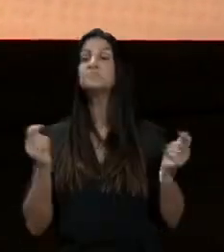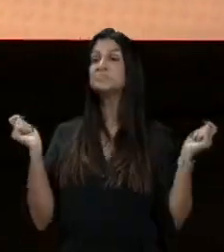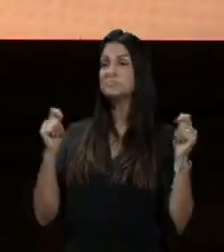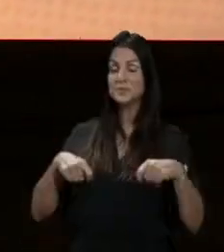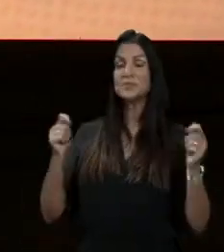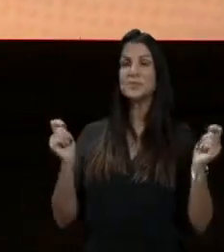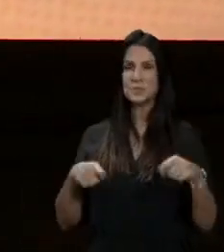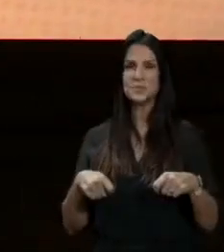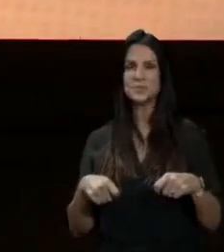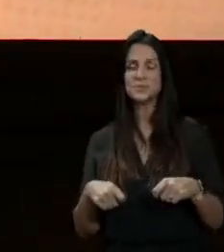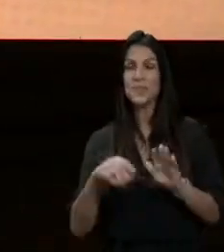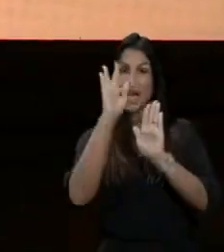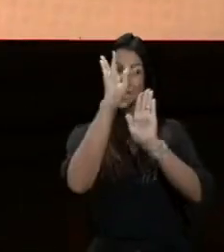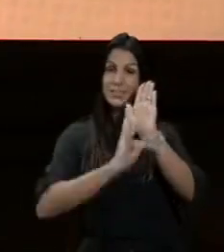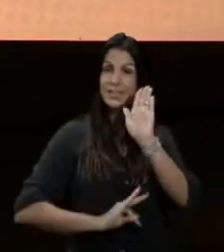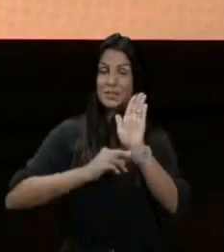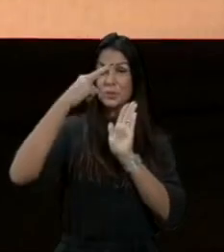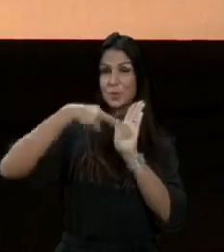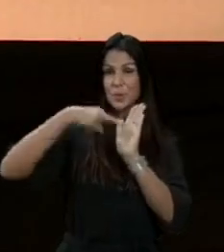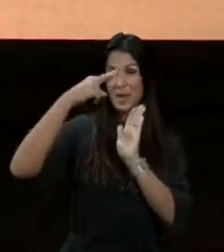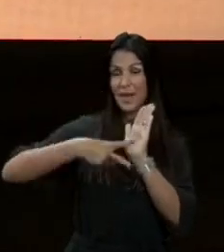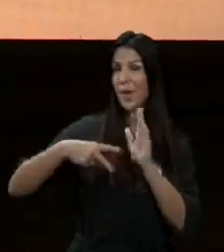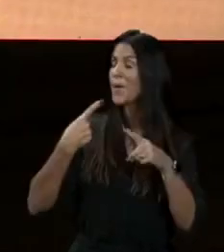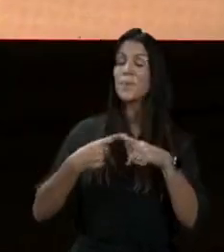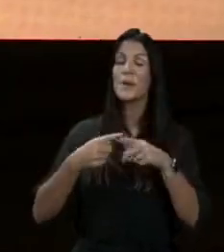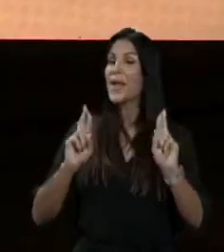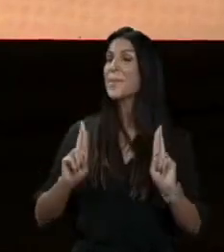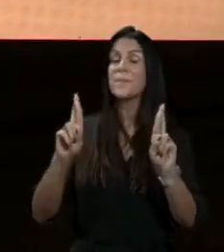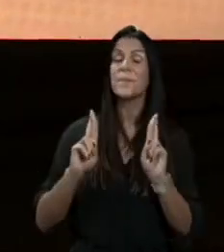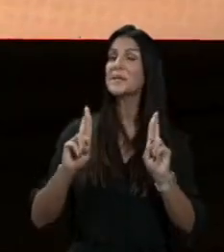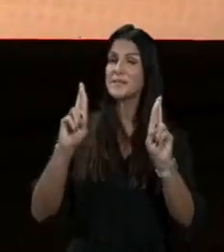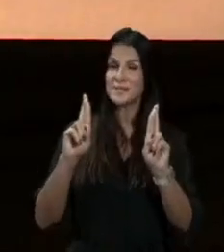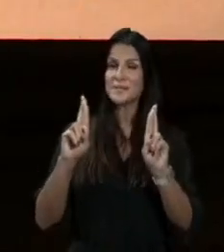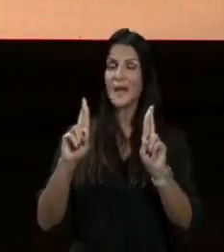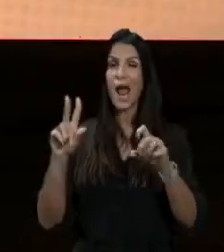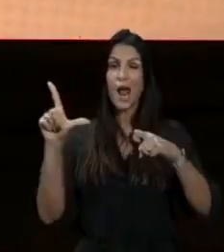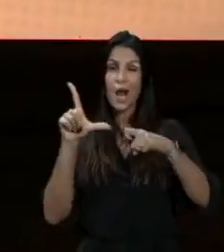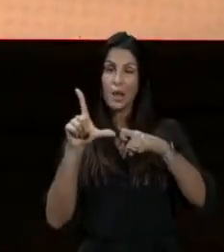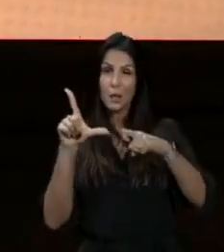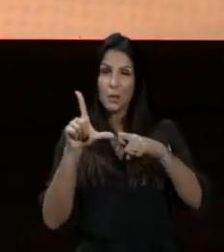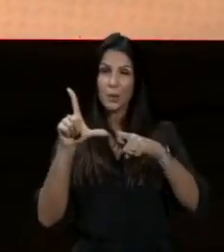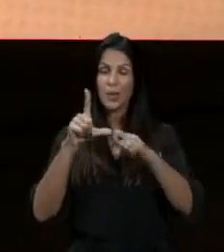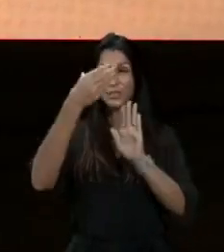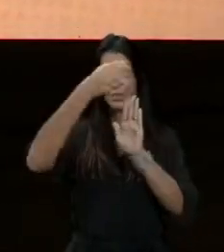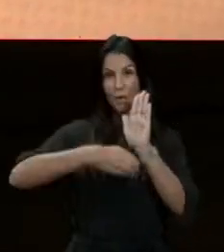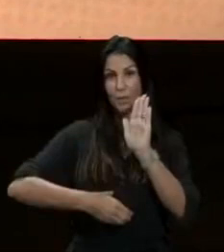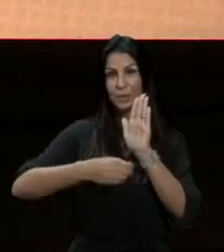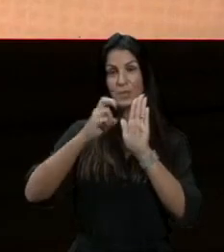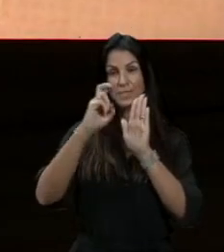fundamenta por quê que ainda dá para ter esperança Abra sua Bíblia rapidamente em Lucas Capítulo 15